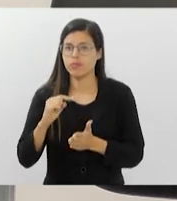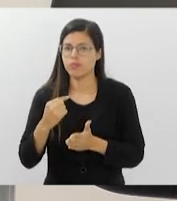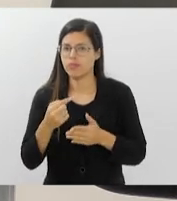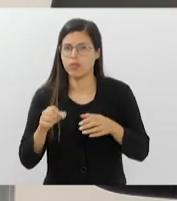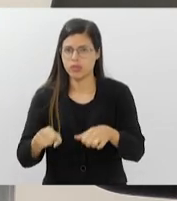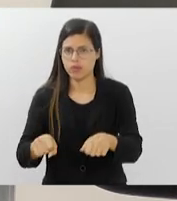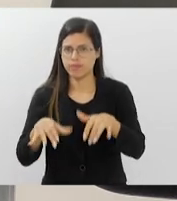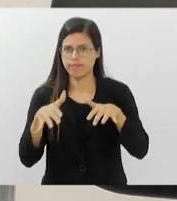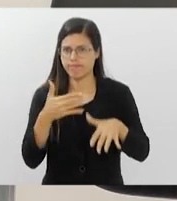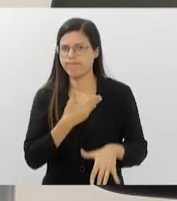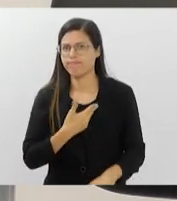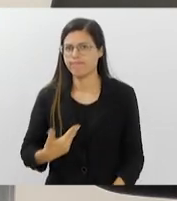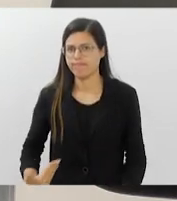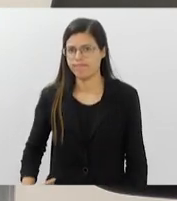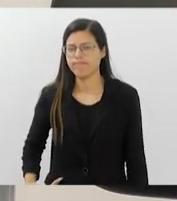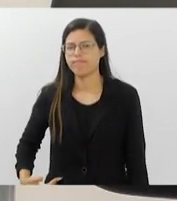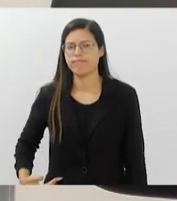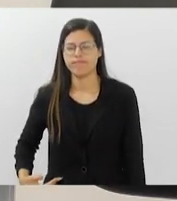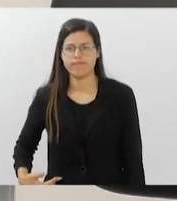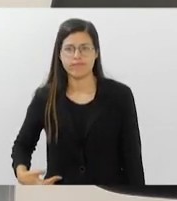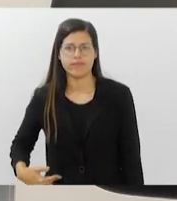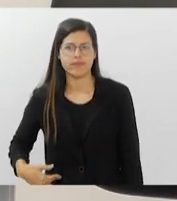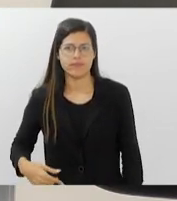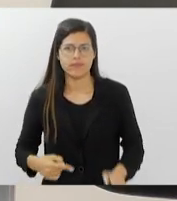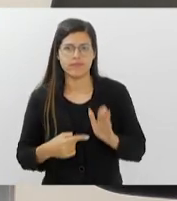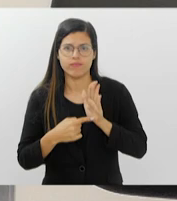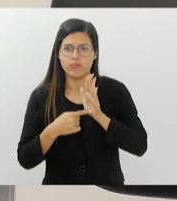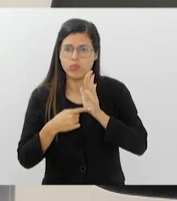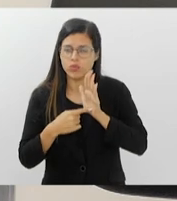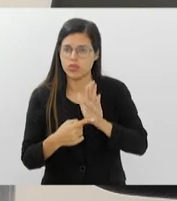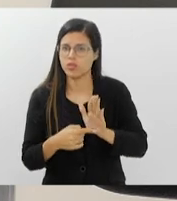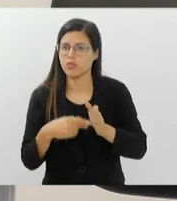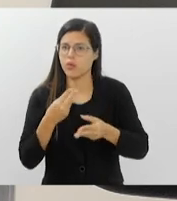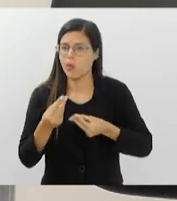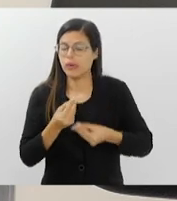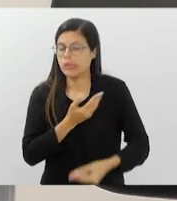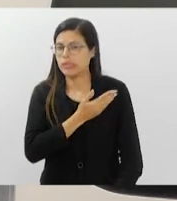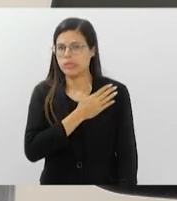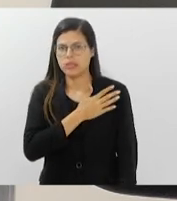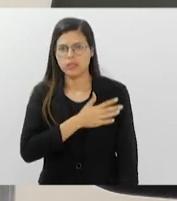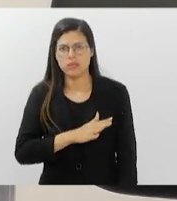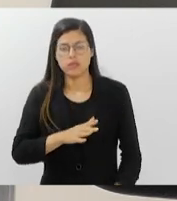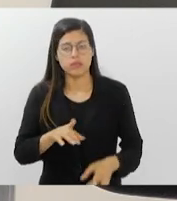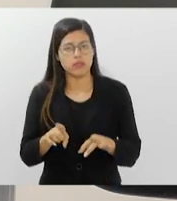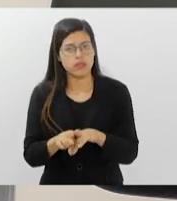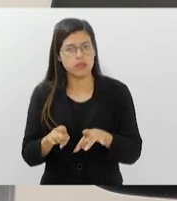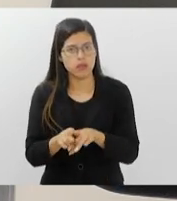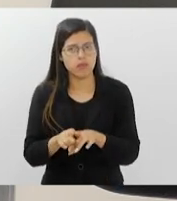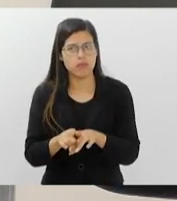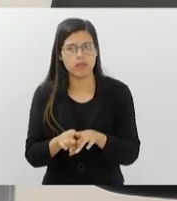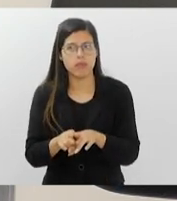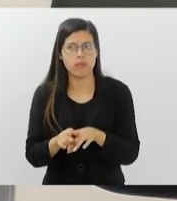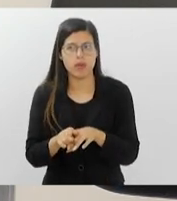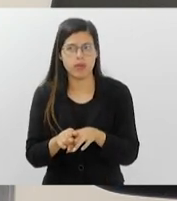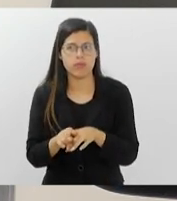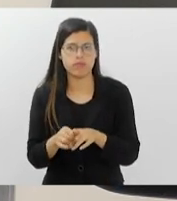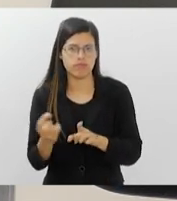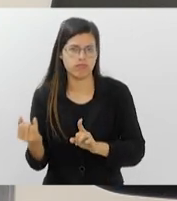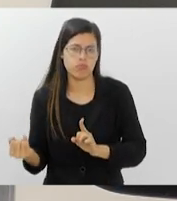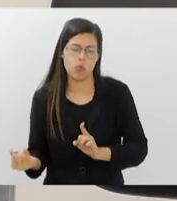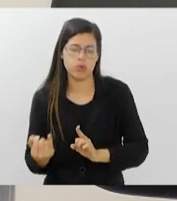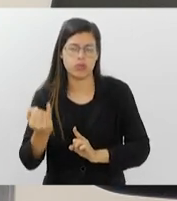reunião mas ao mesmo tempo evidentemente é profundamente louvável né